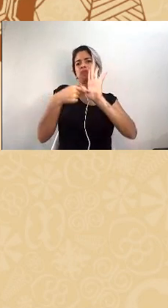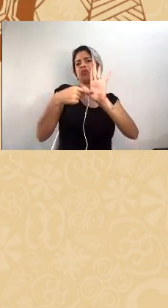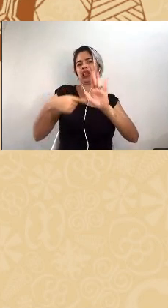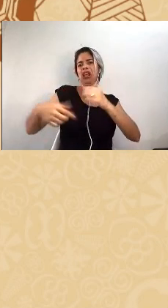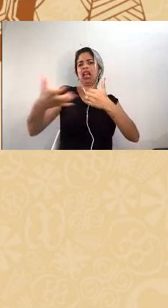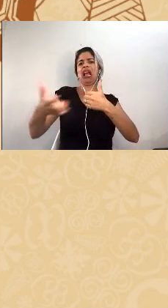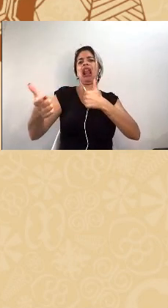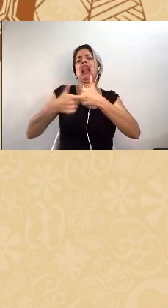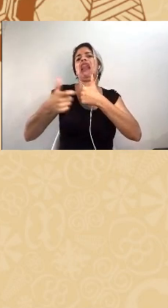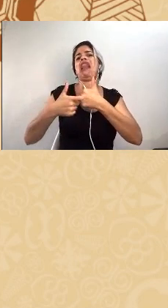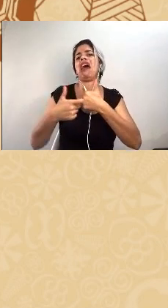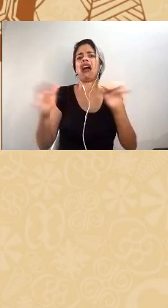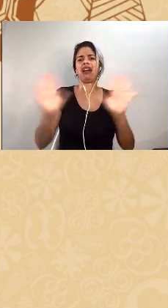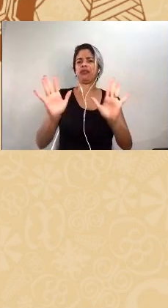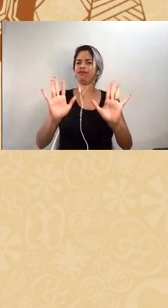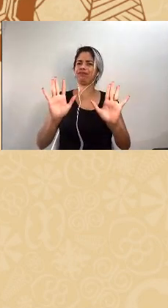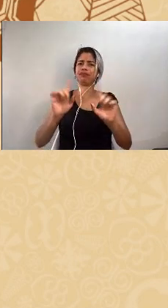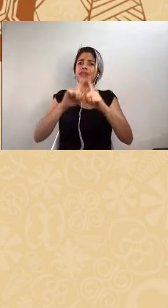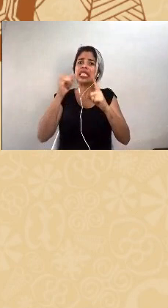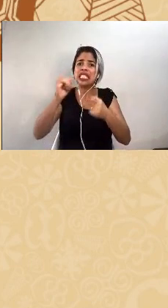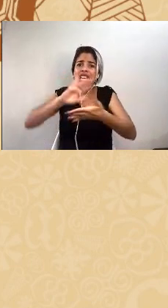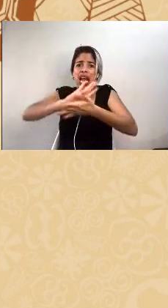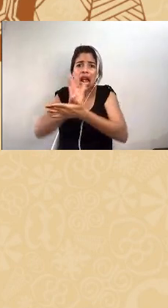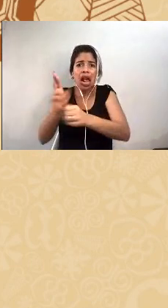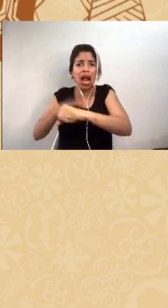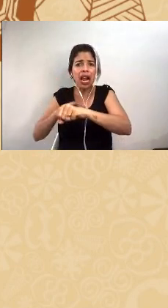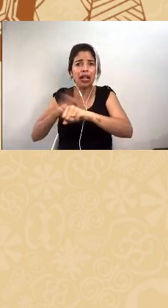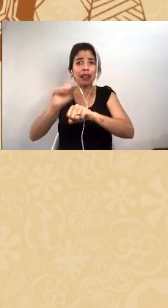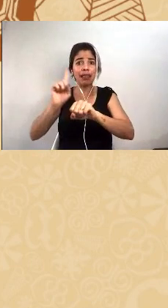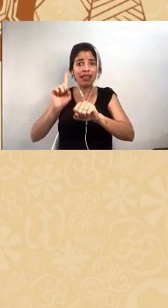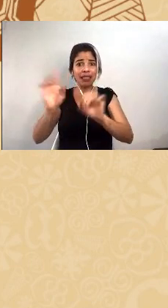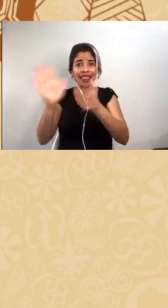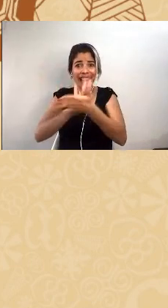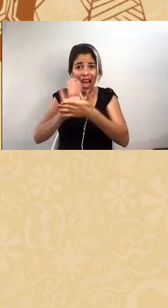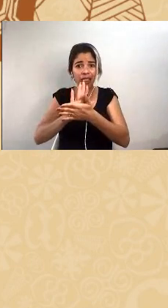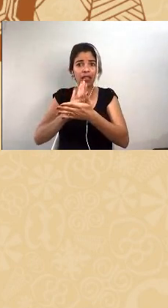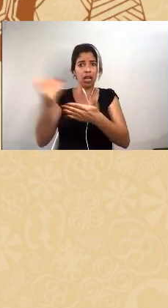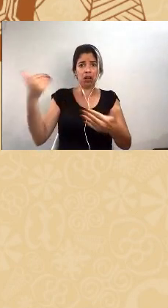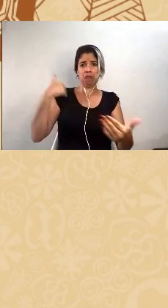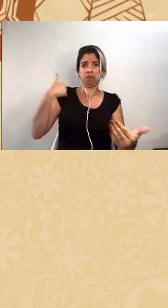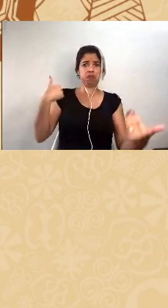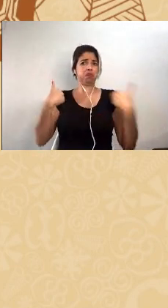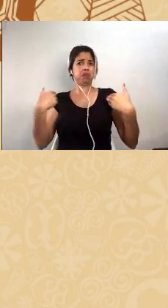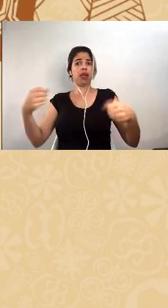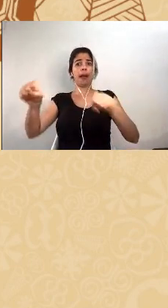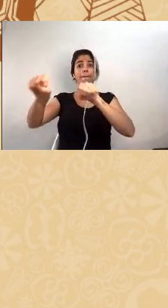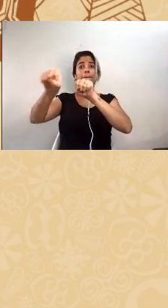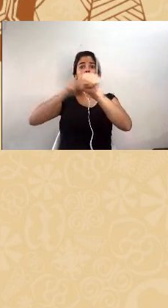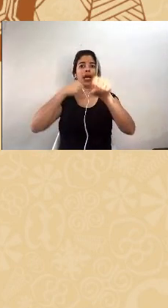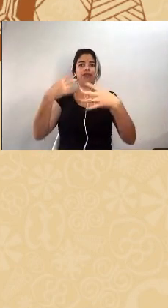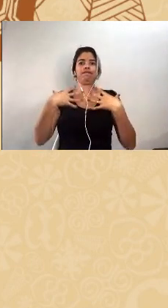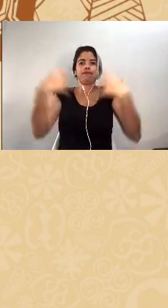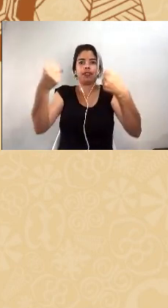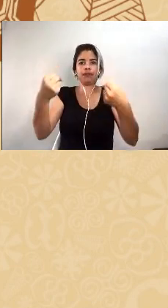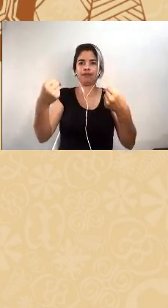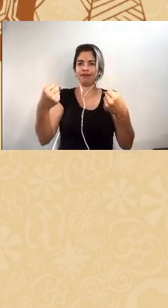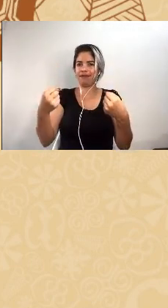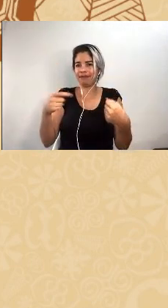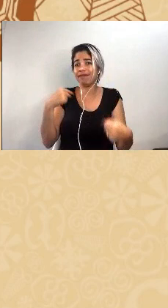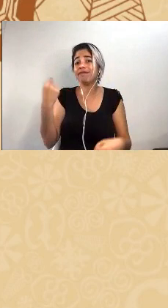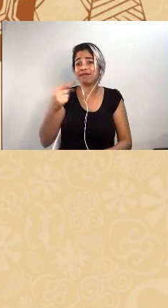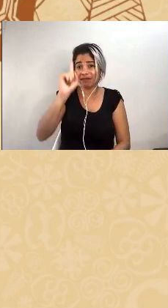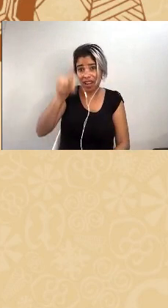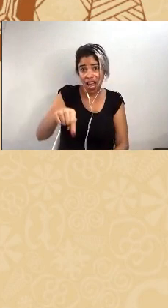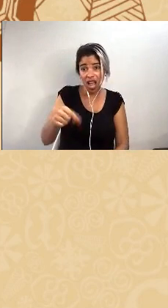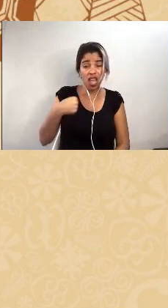Mas é isso. Se a gente não fala contra o racismo, ele bate na nossa porta. Ele nos assassina. É isso que acontece. E eu não